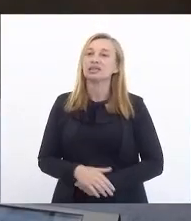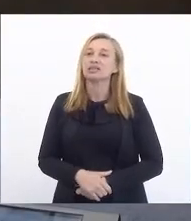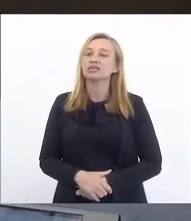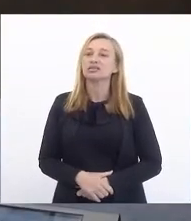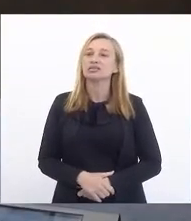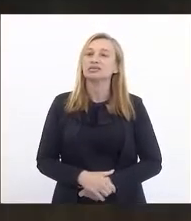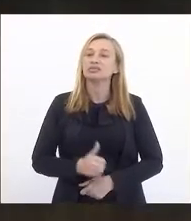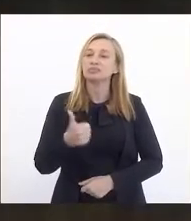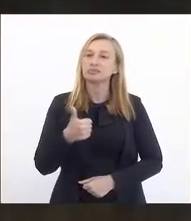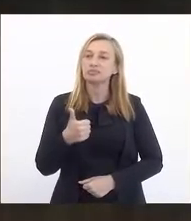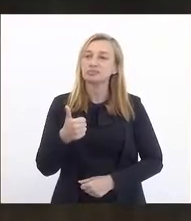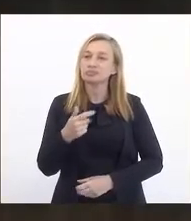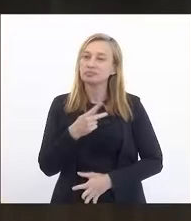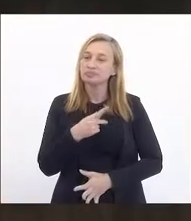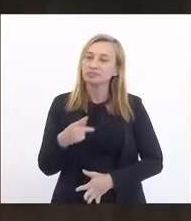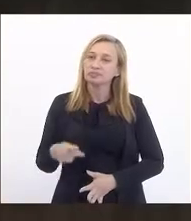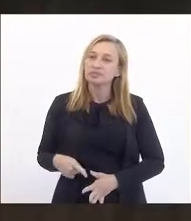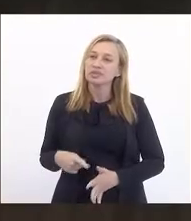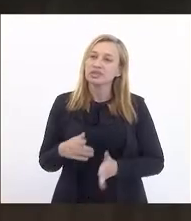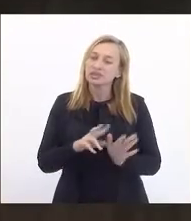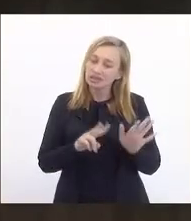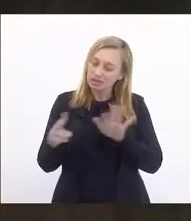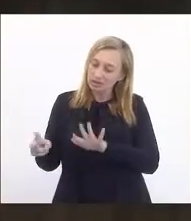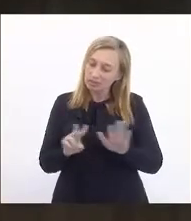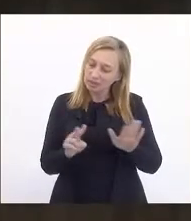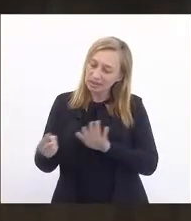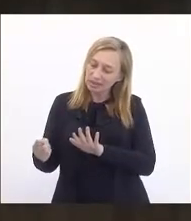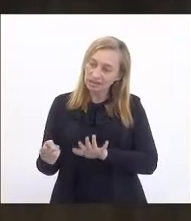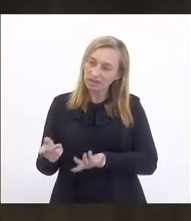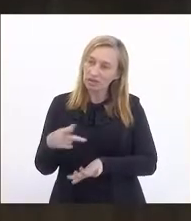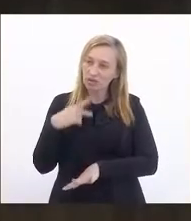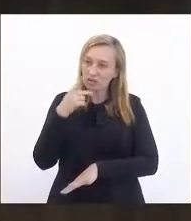presidente toda semana eu trago aqui